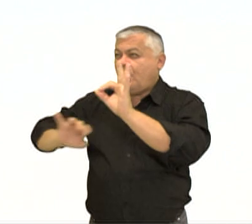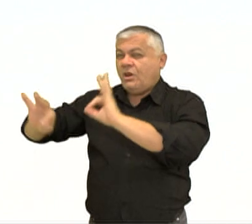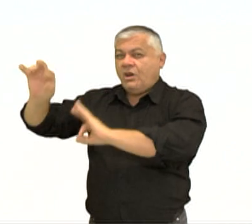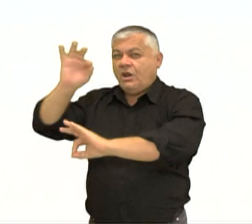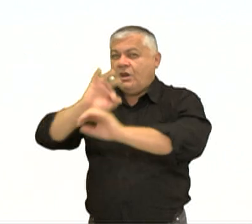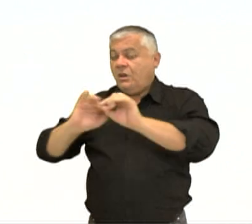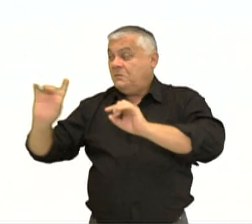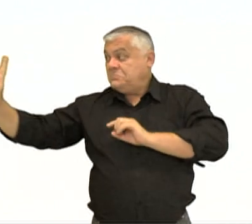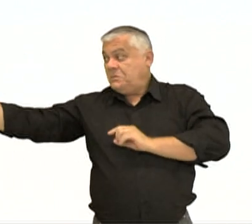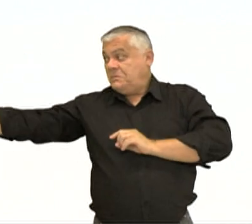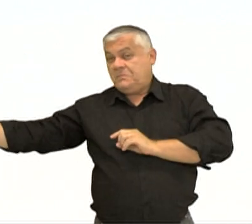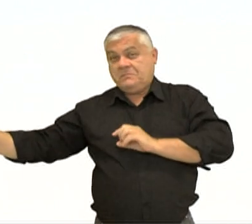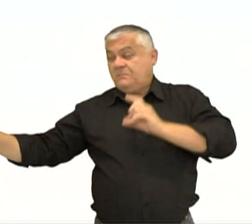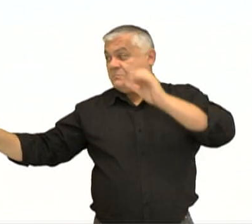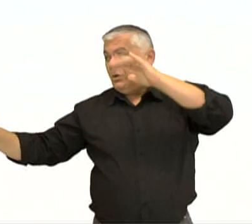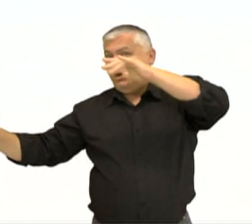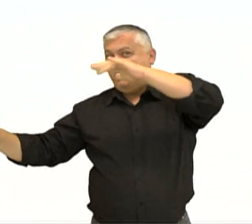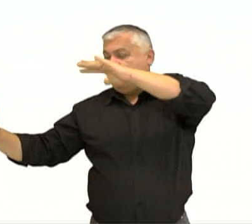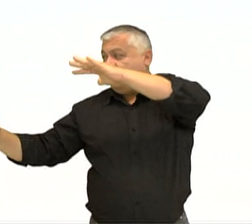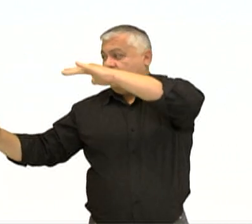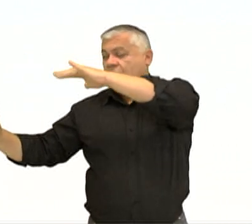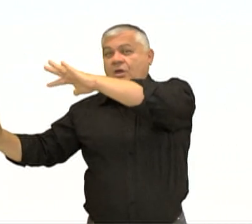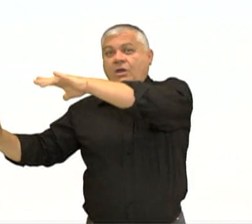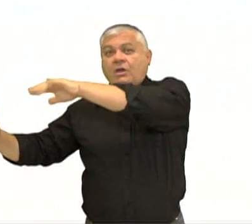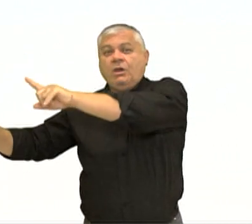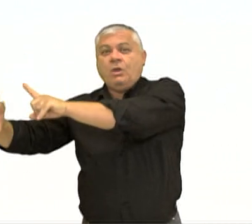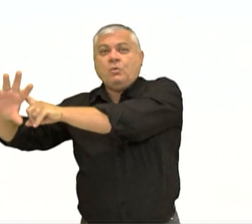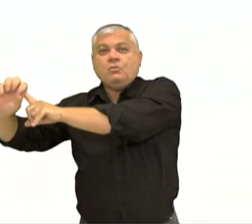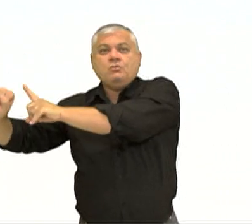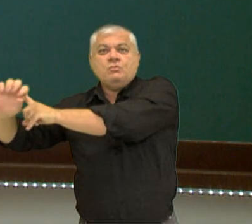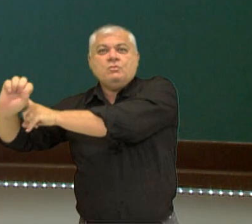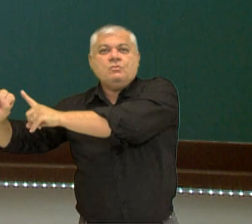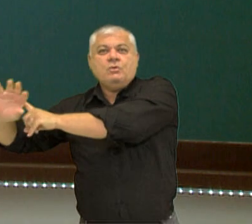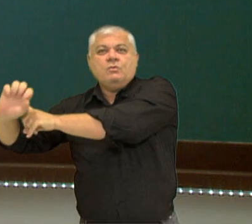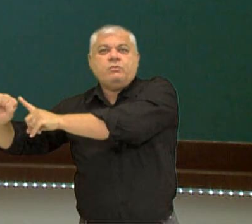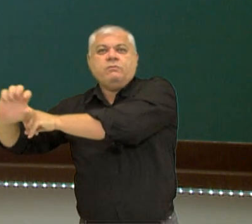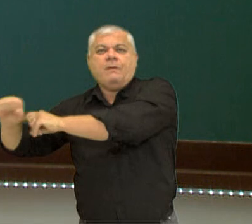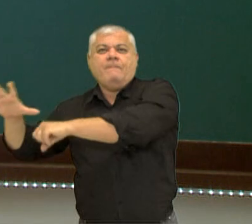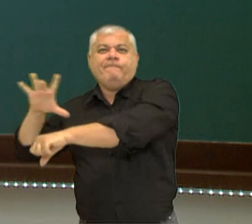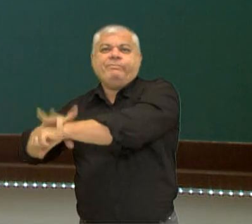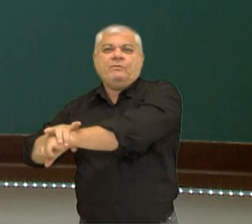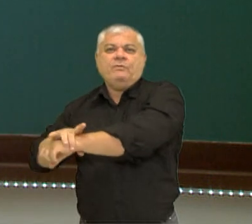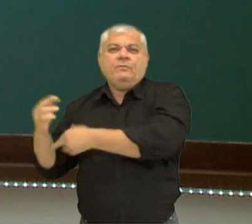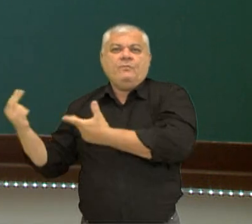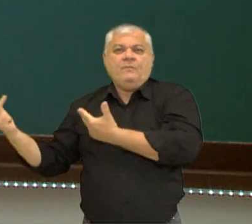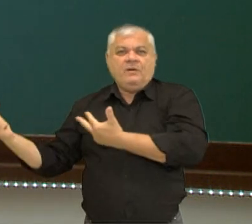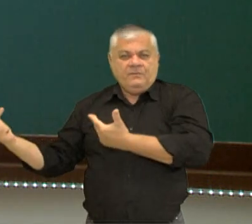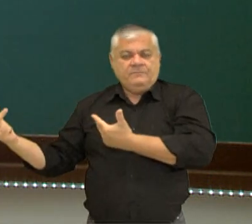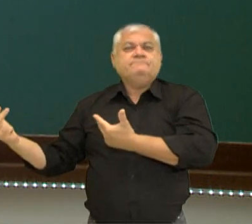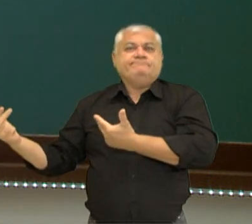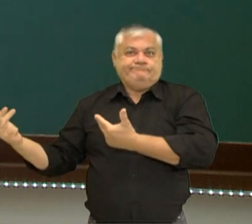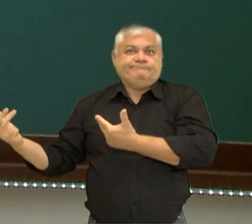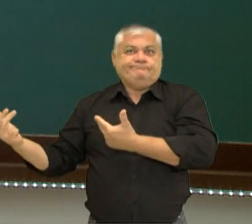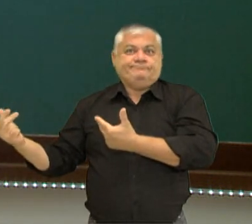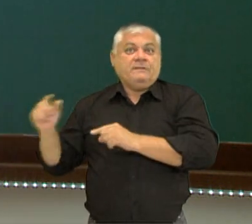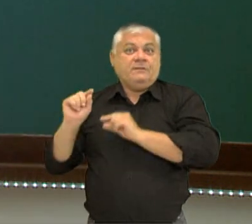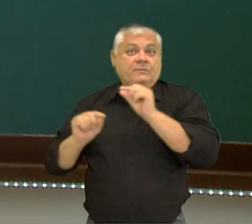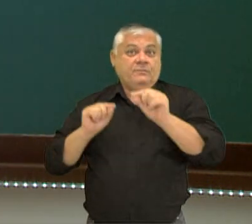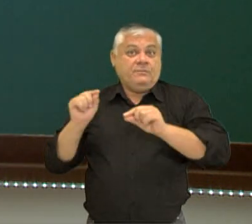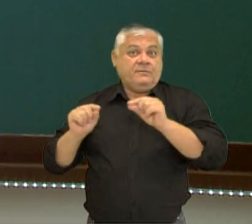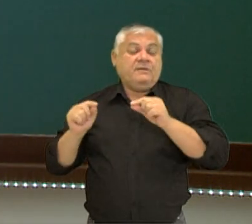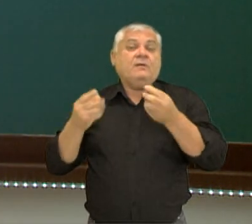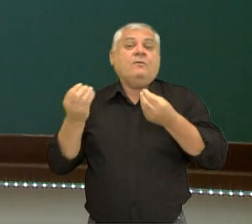próximas acabam inalando, respirando aquela gotícula e se infectando também com o vírus. E a forma